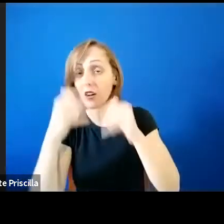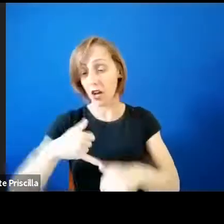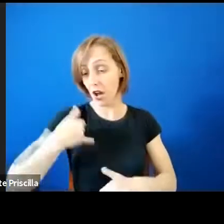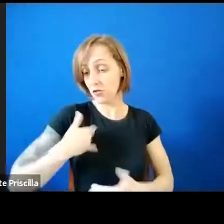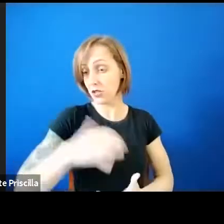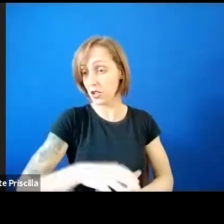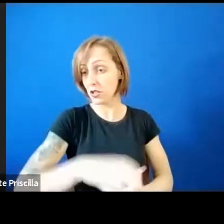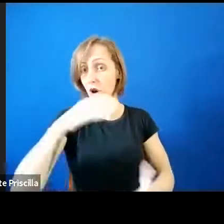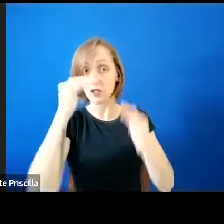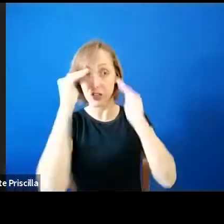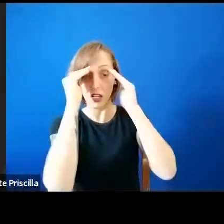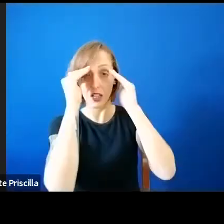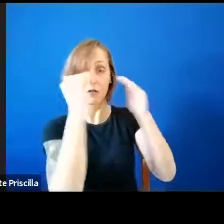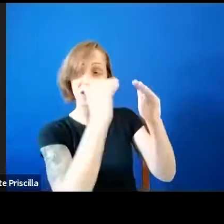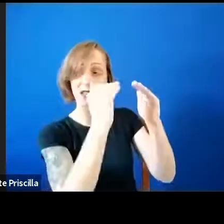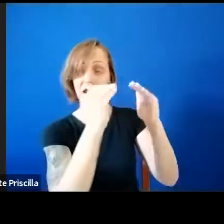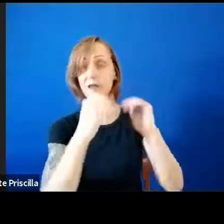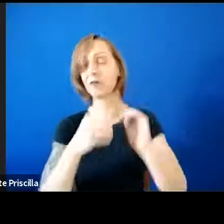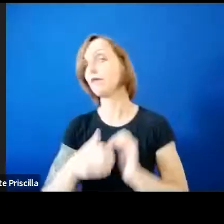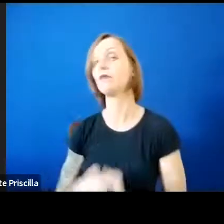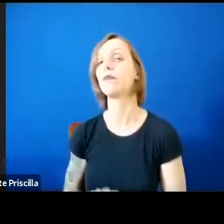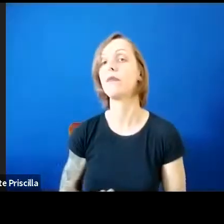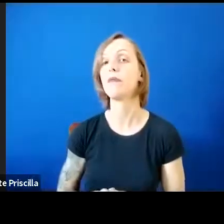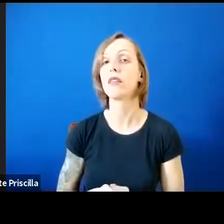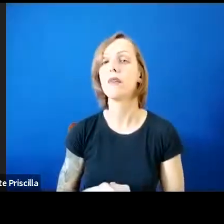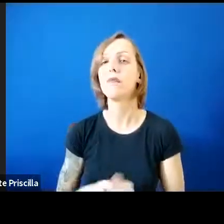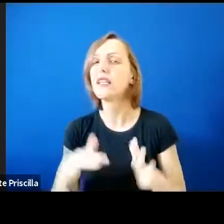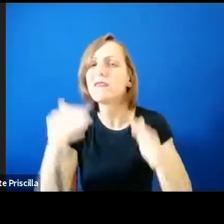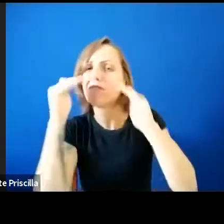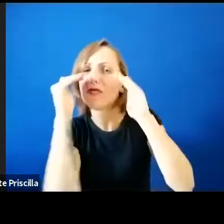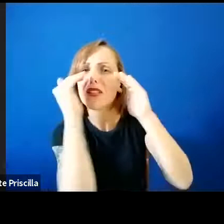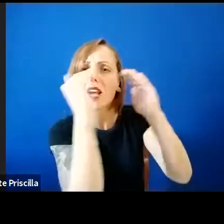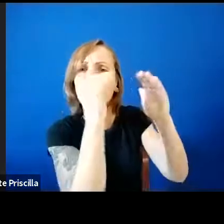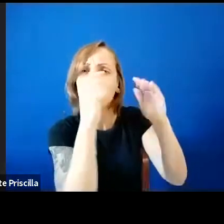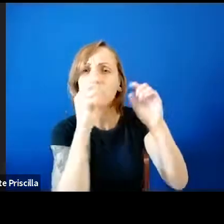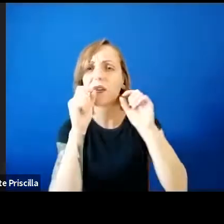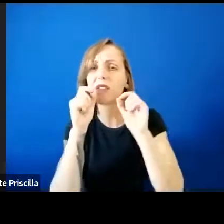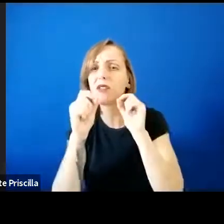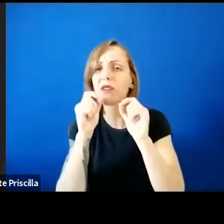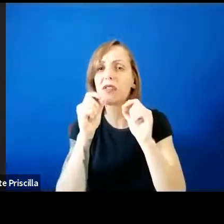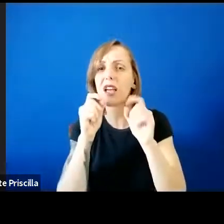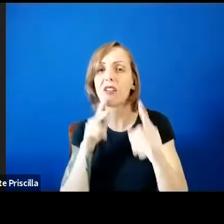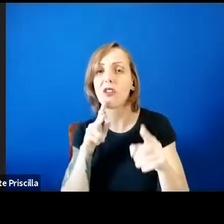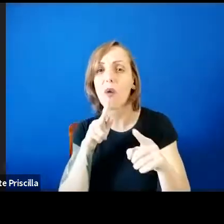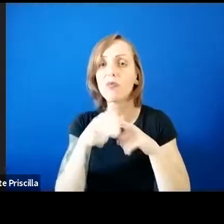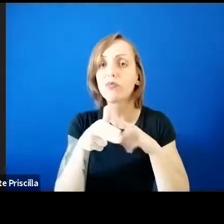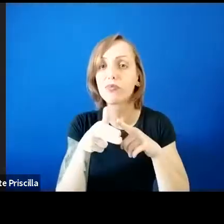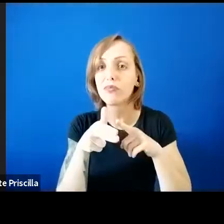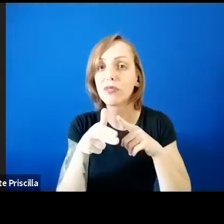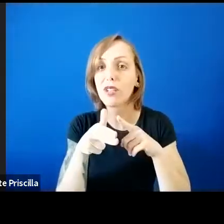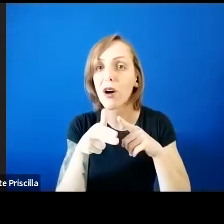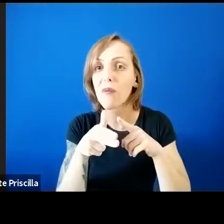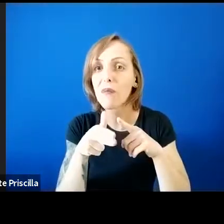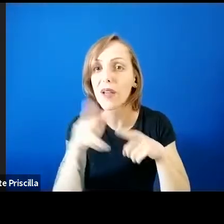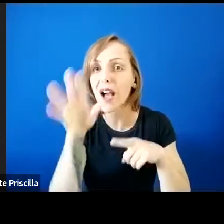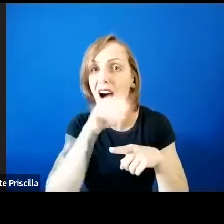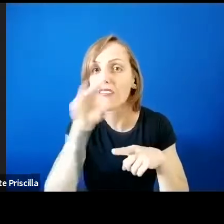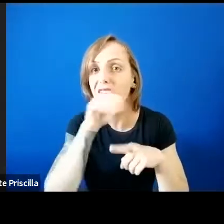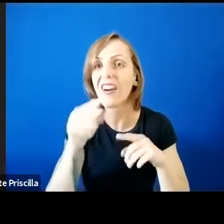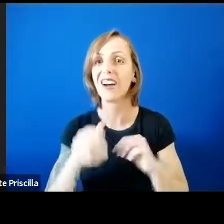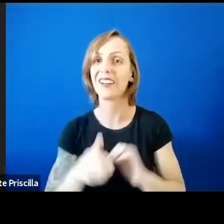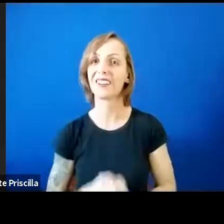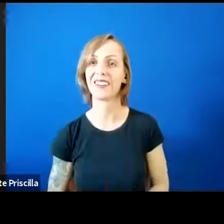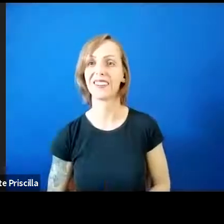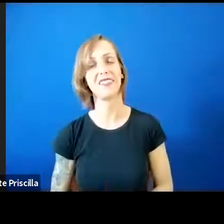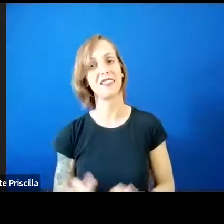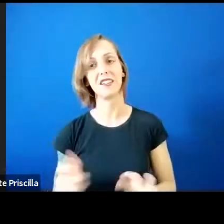velhos era não interrompa, criança não vai na conversa de adulto. Nunca, pelo menos a mim,